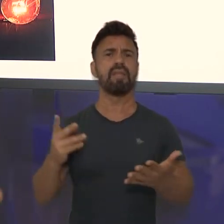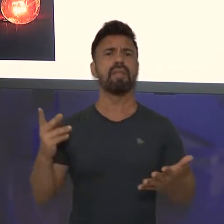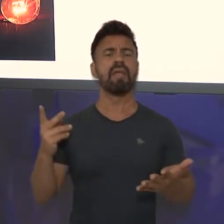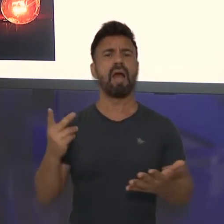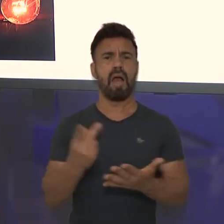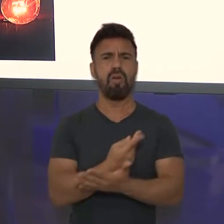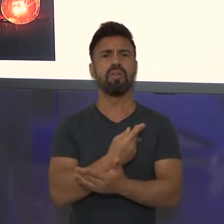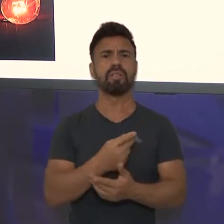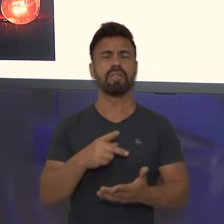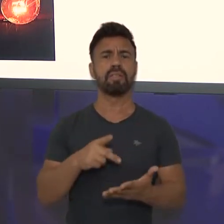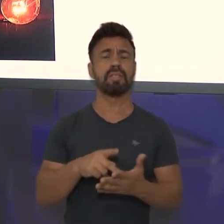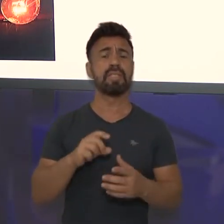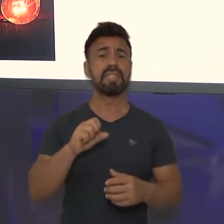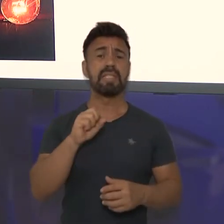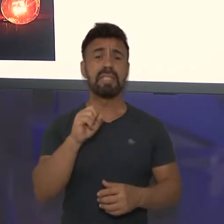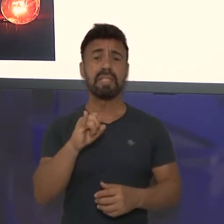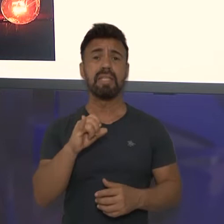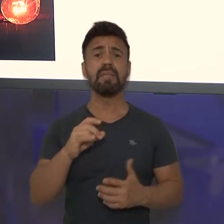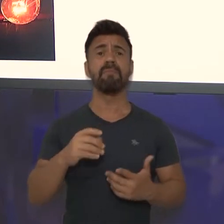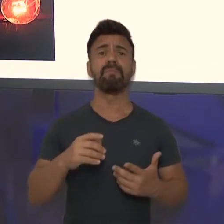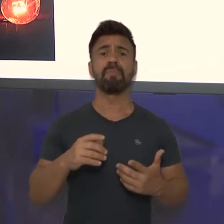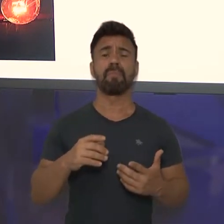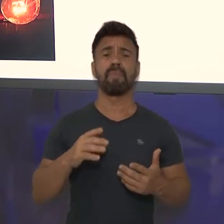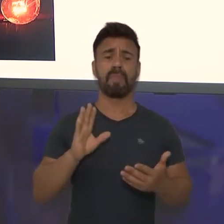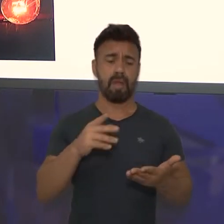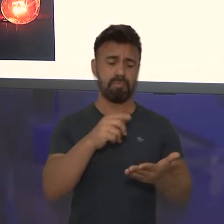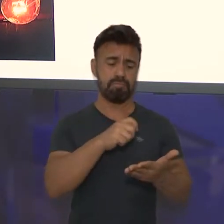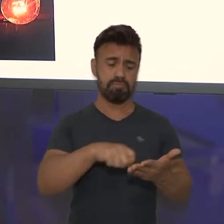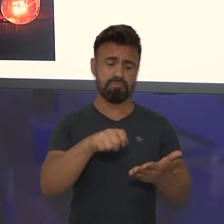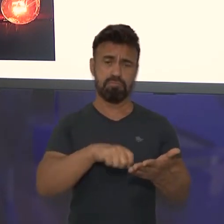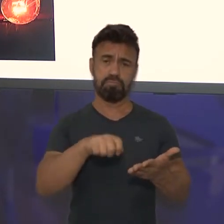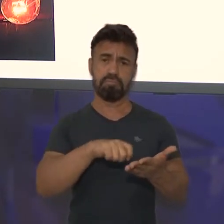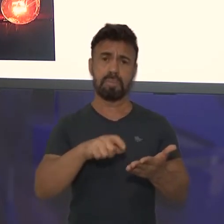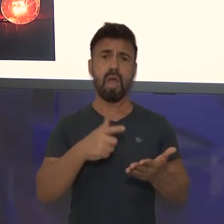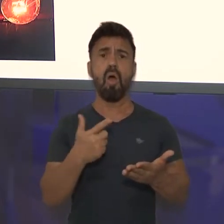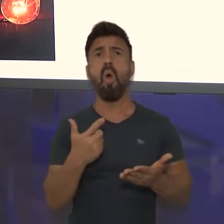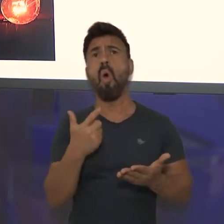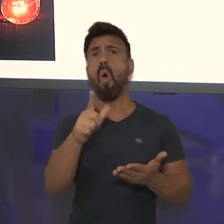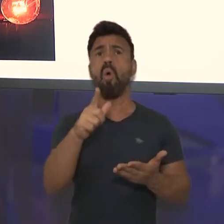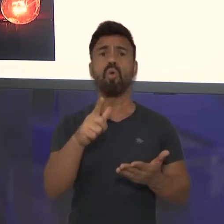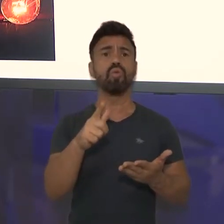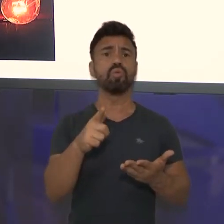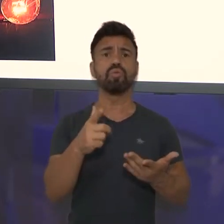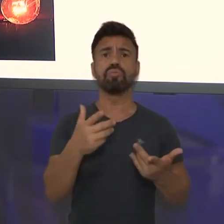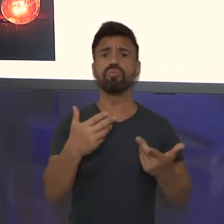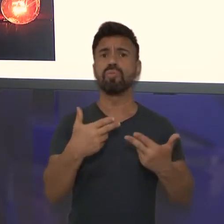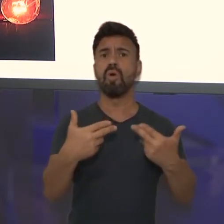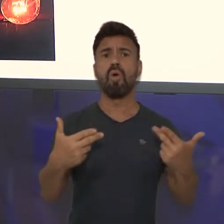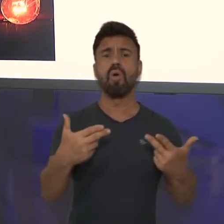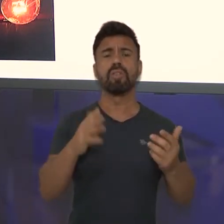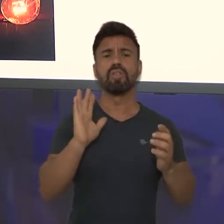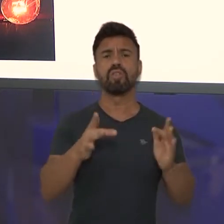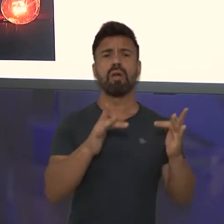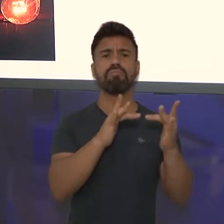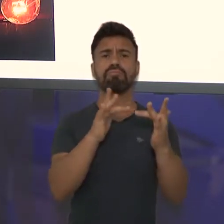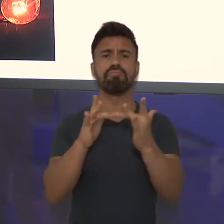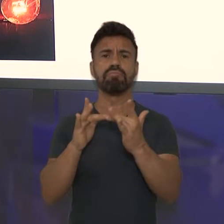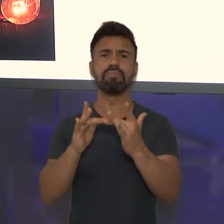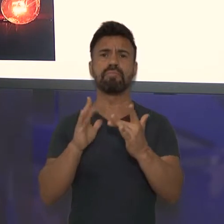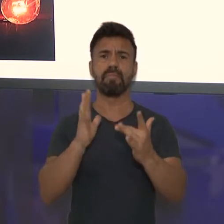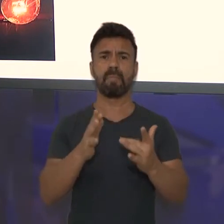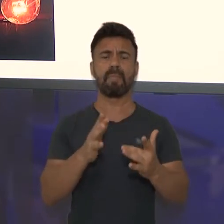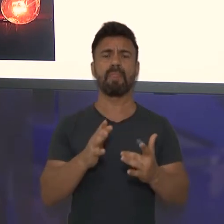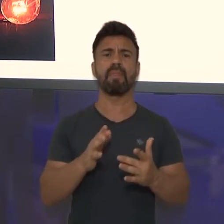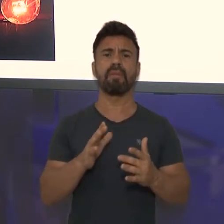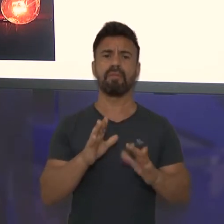e caso você tenha anotado no seu caderno, uma outra situação diferente das que eu citei aqui,